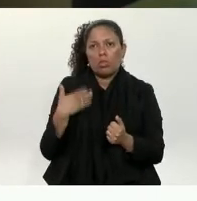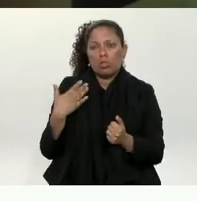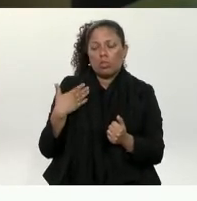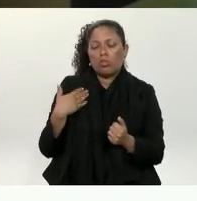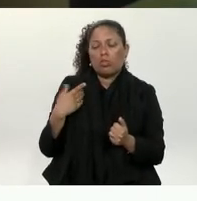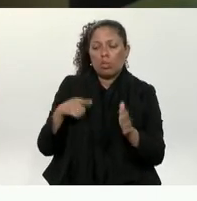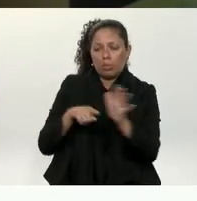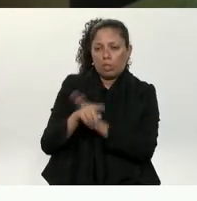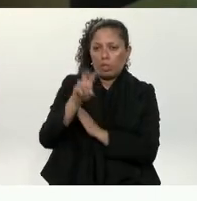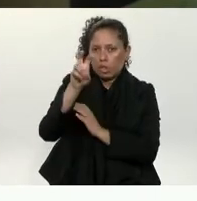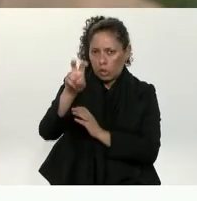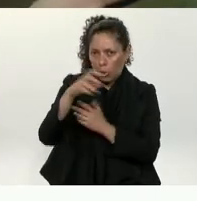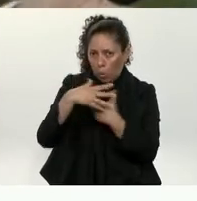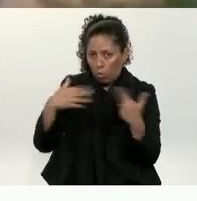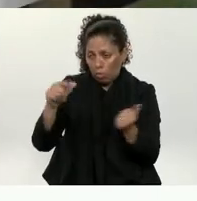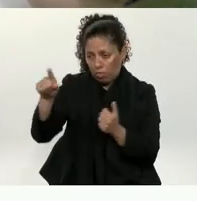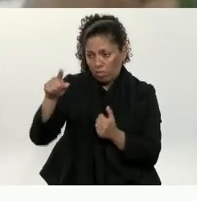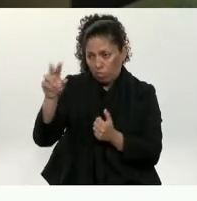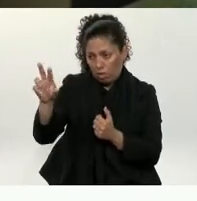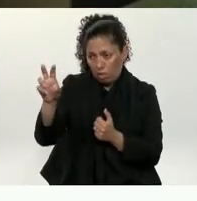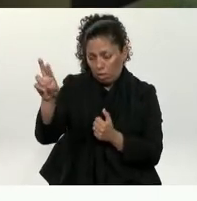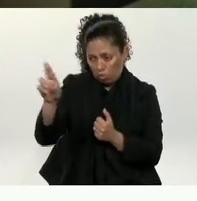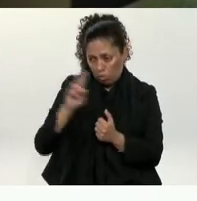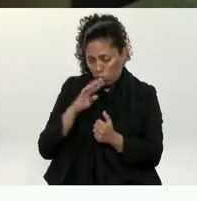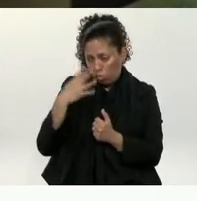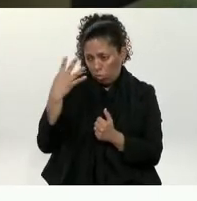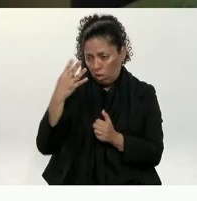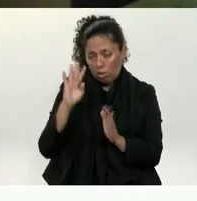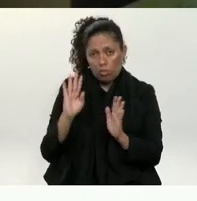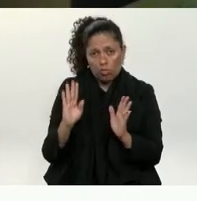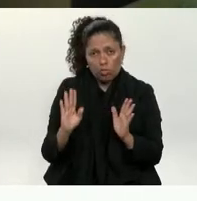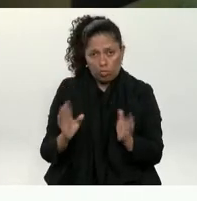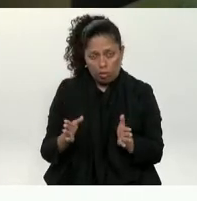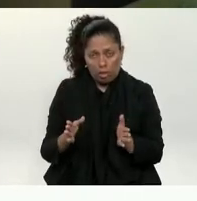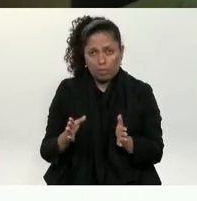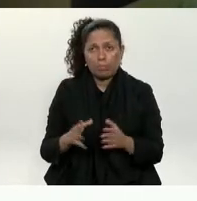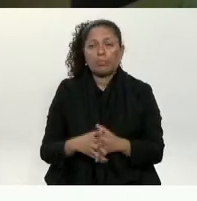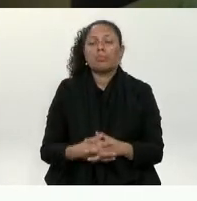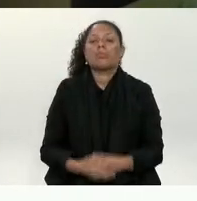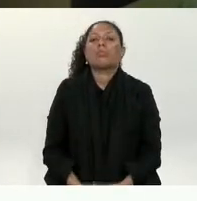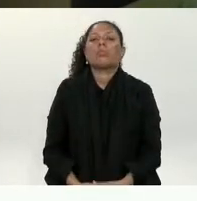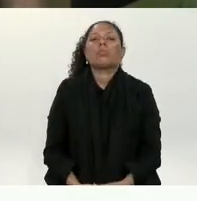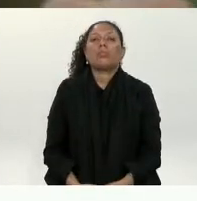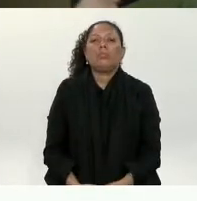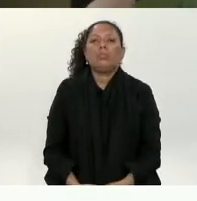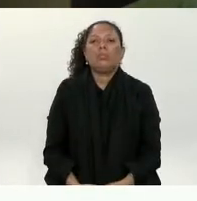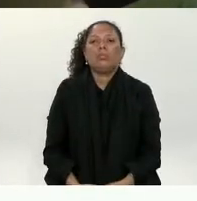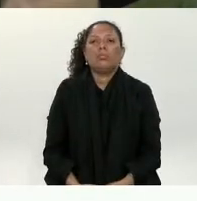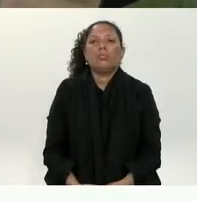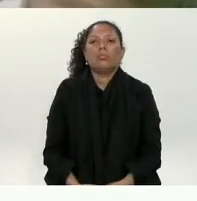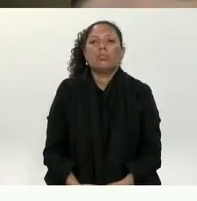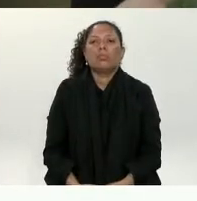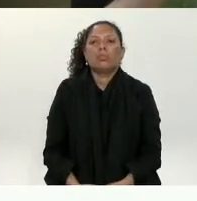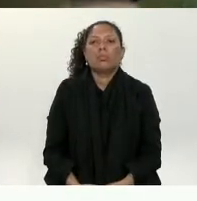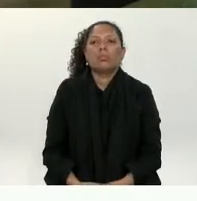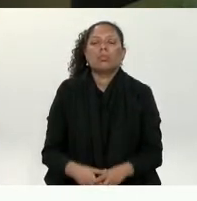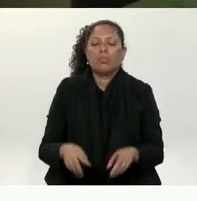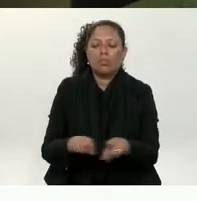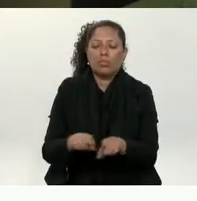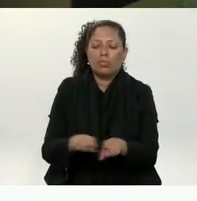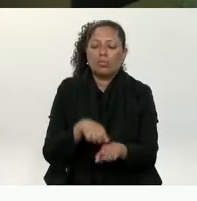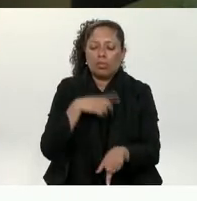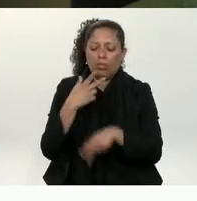4 já estão esclarecidas por sua explanação, que era a questão da